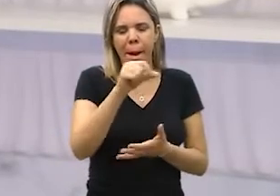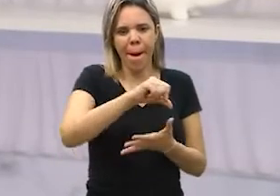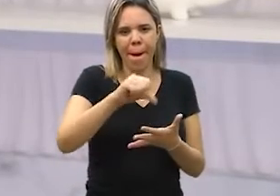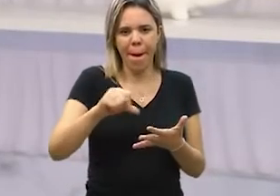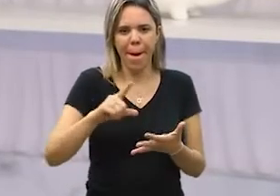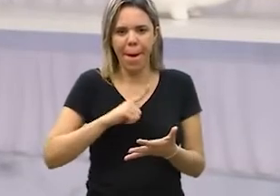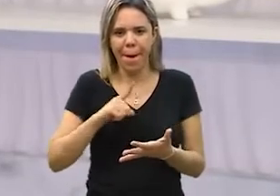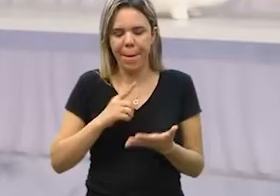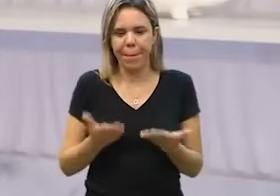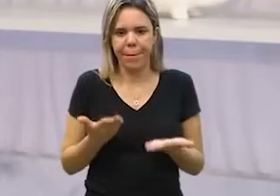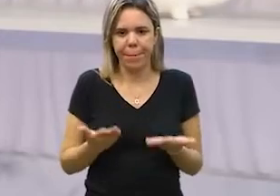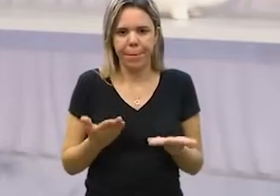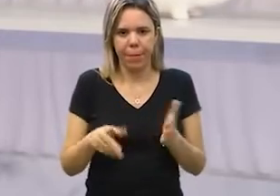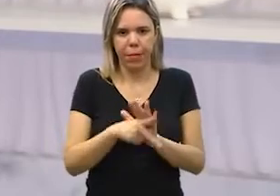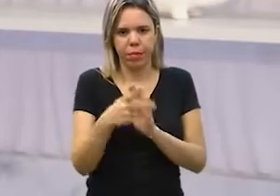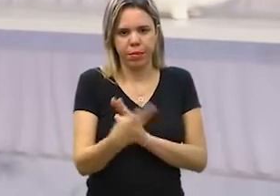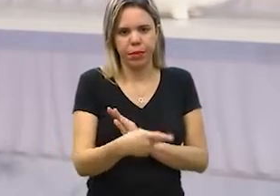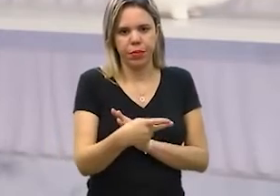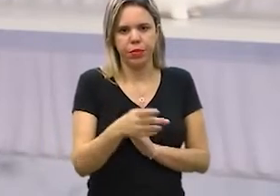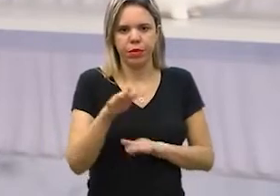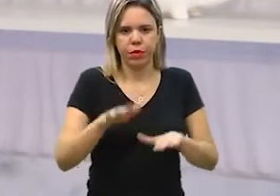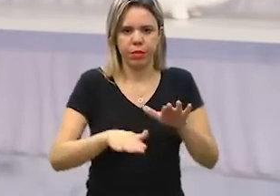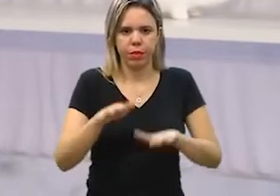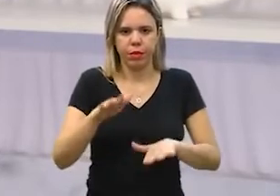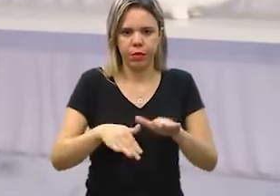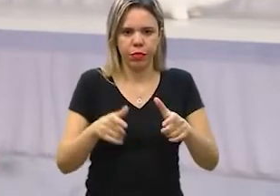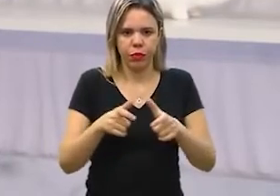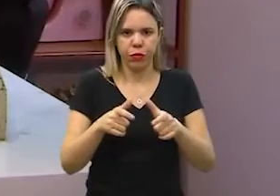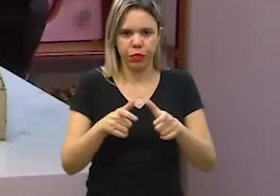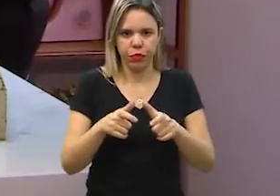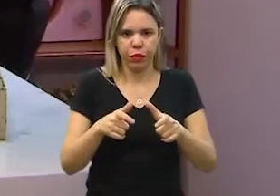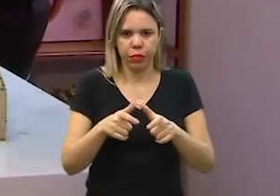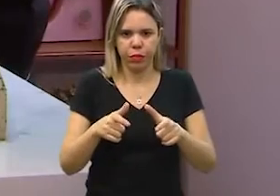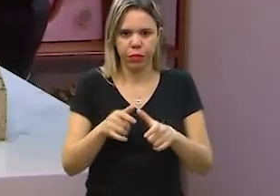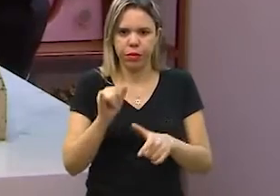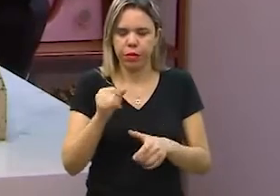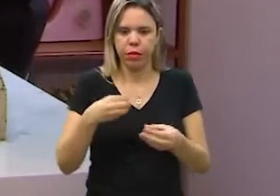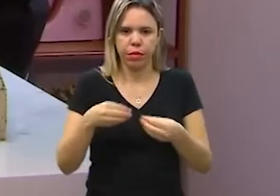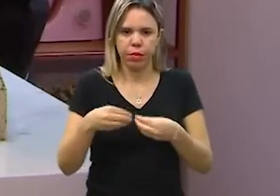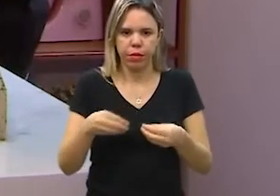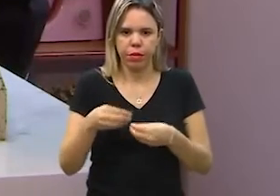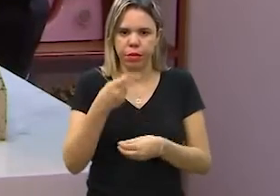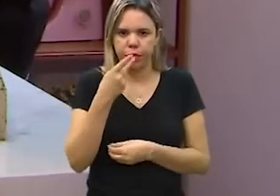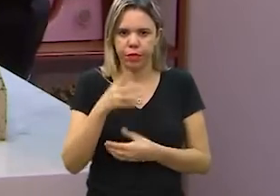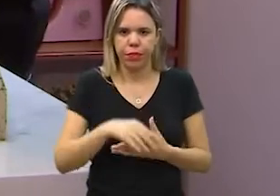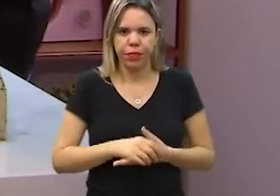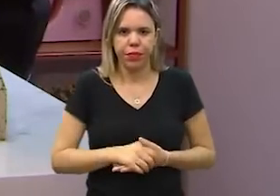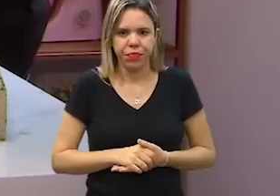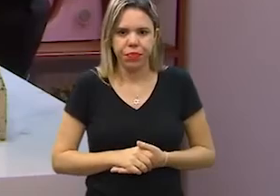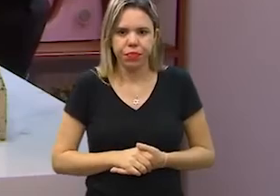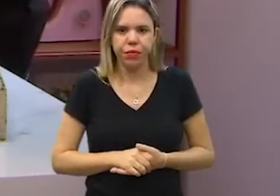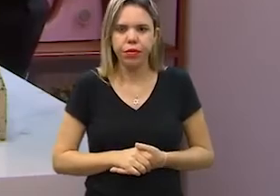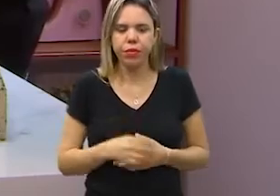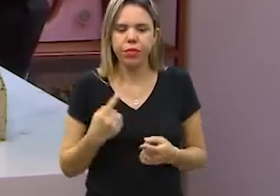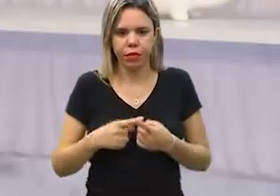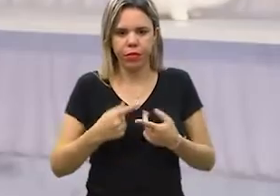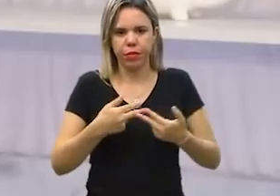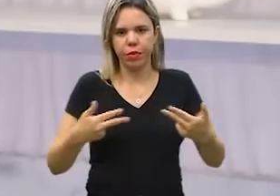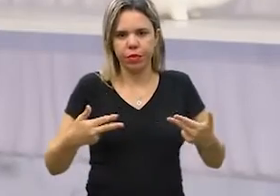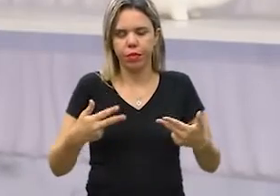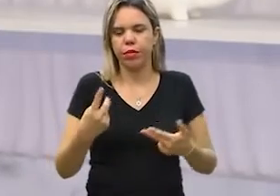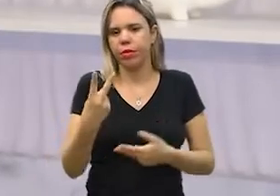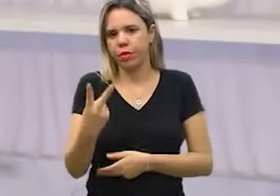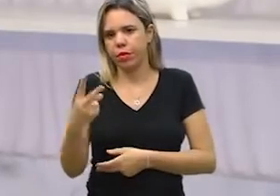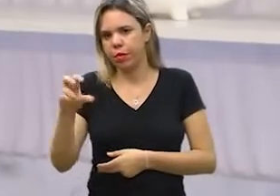essa daqui tem um peso específico e aí vai depender da embalagem do potinho de plástico que você está falando, né? Porque tem vários,